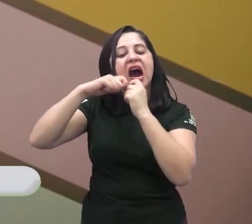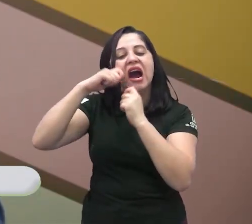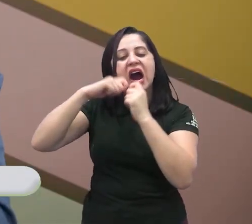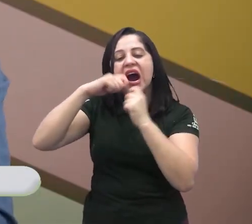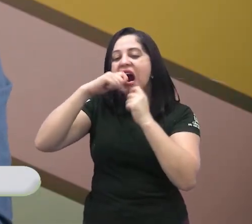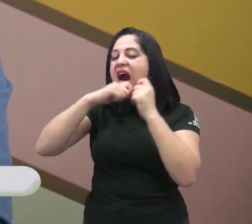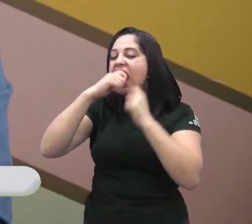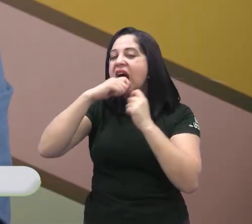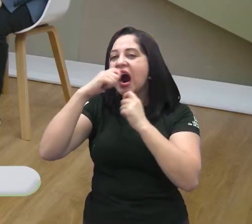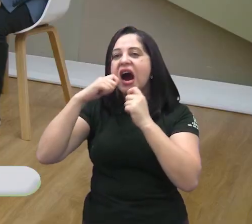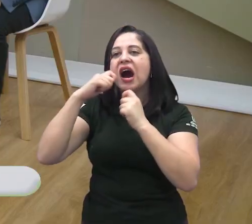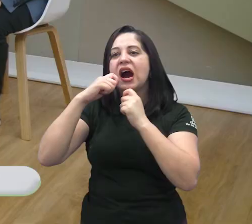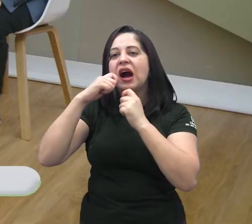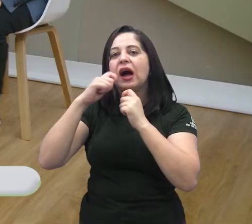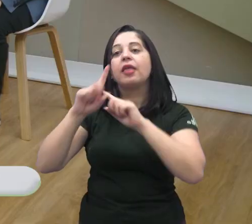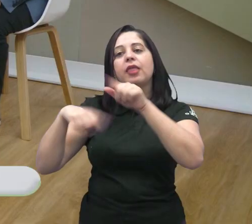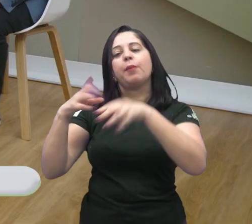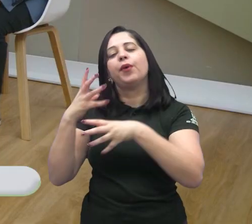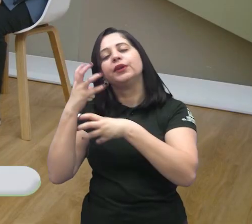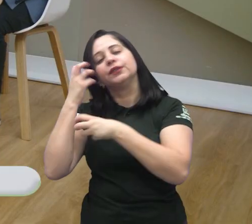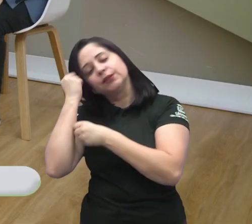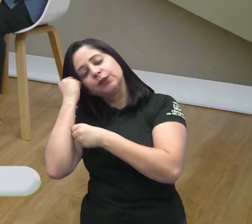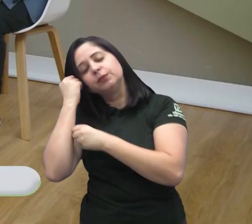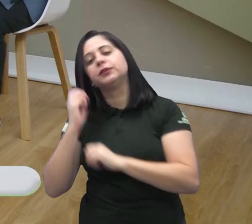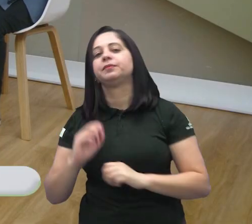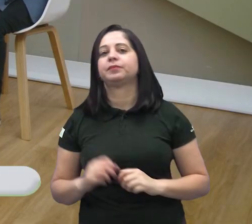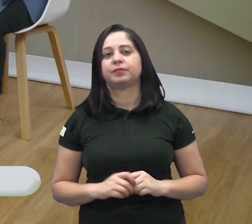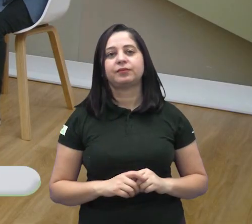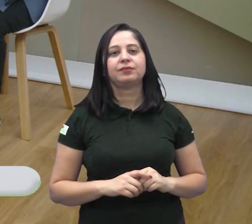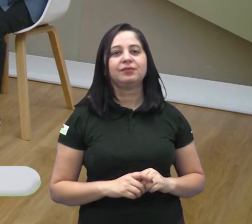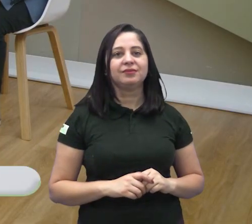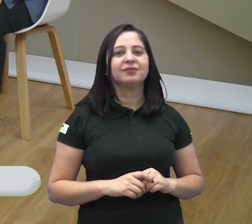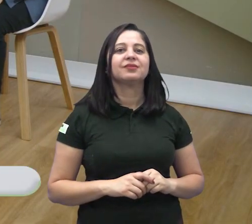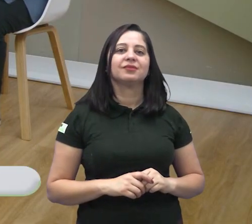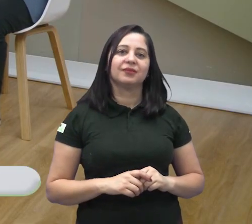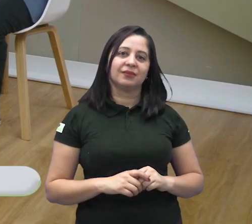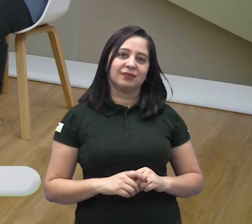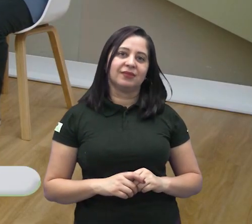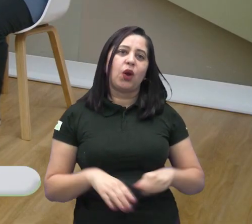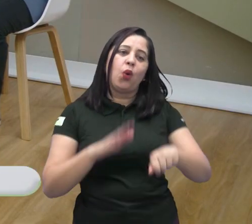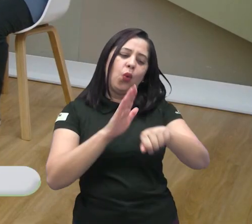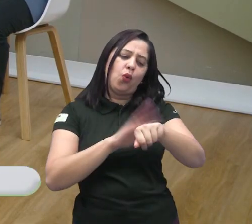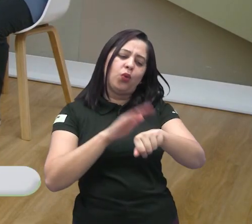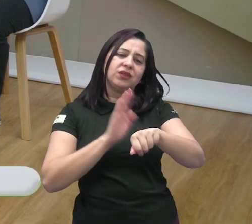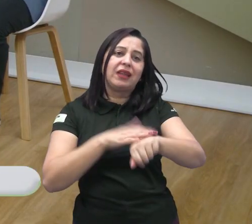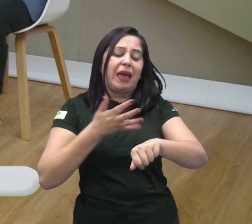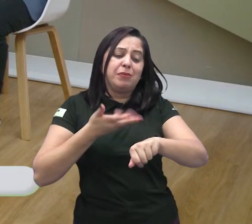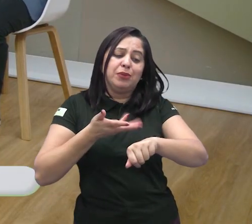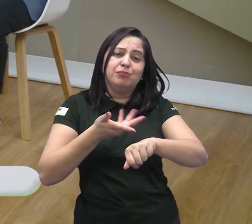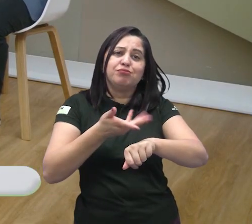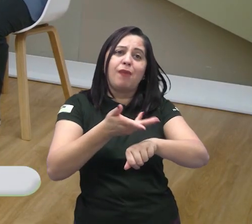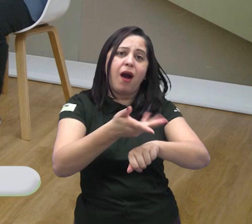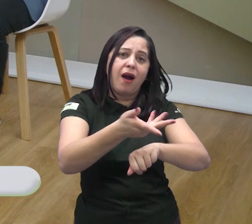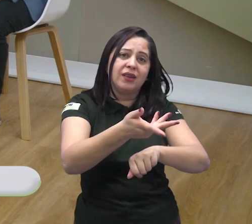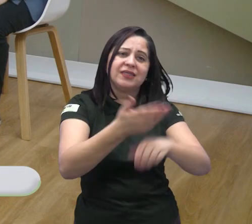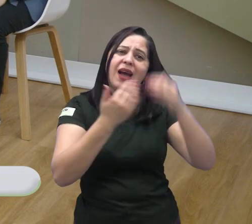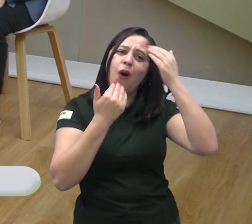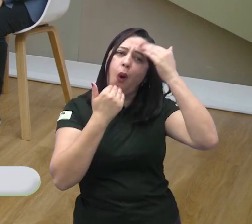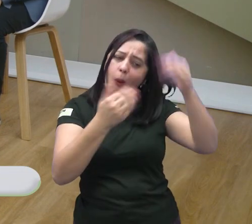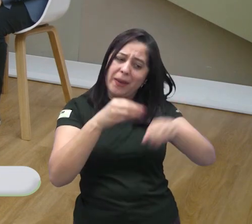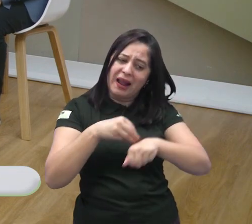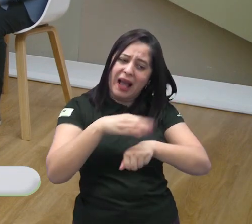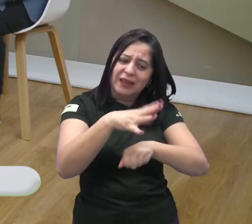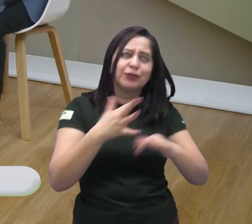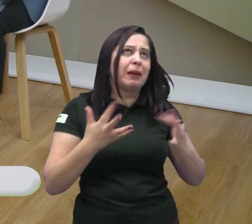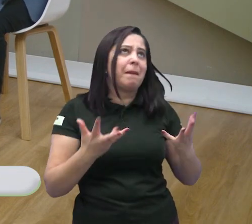placa e tártaro. Perfeito, dicas valiosas, doutor. Nossa, muito obrigada, viu? Nosso tempo já acabou. Muito obrigada, doutor, pela participação,